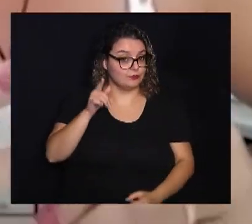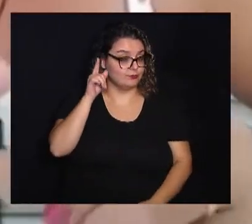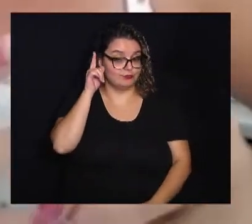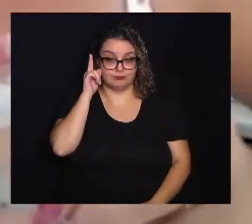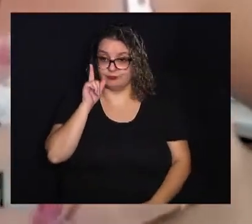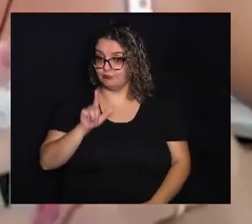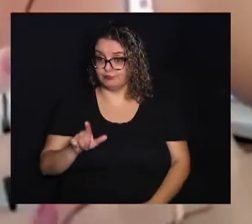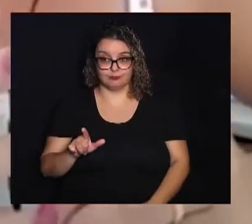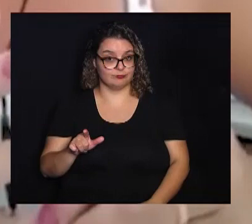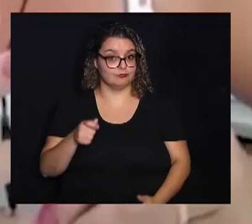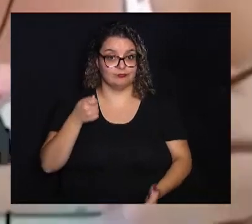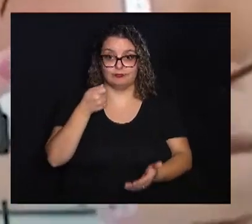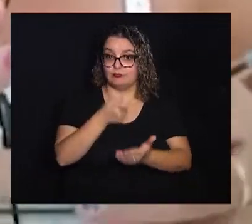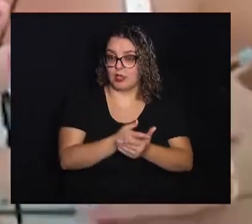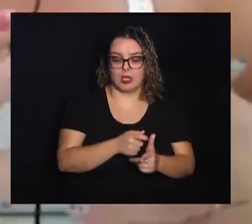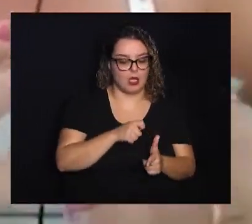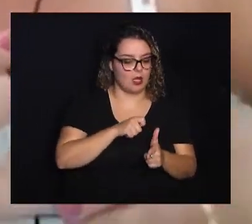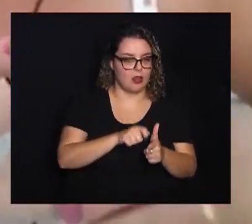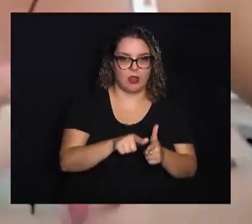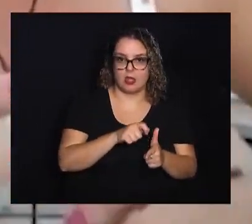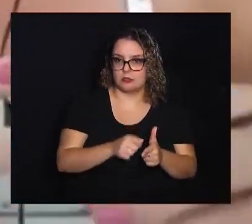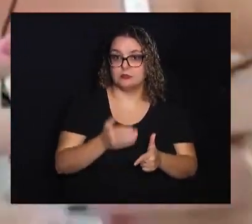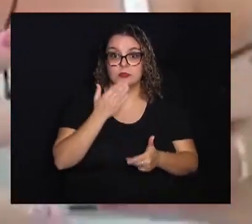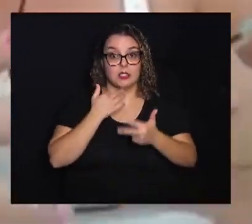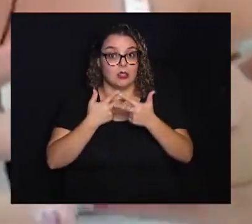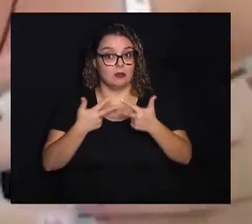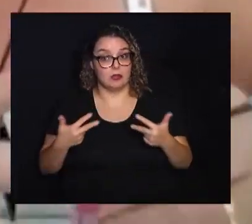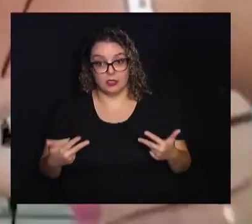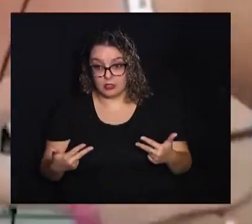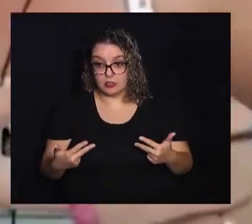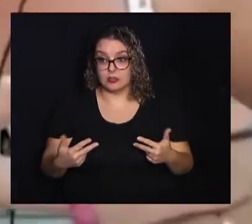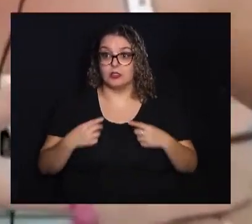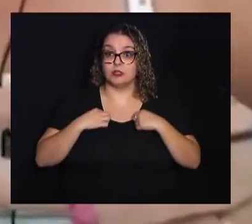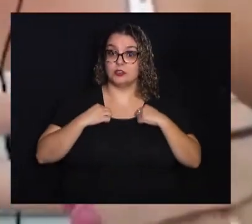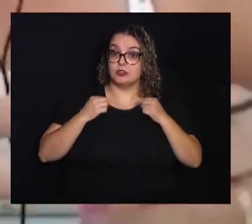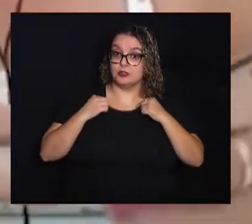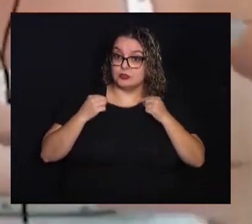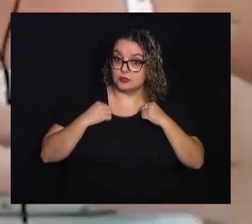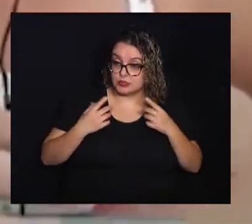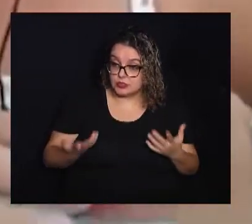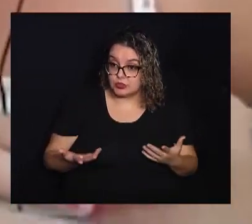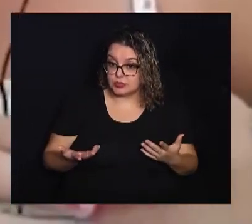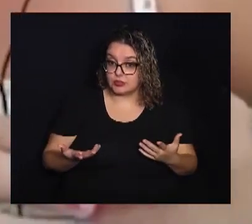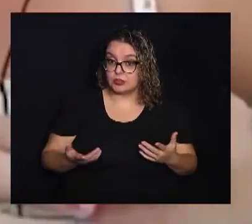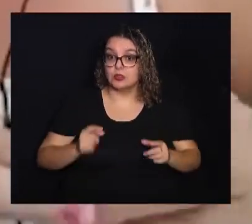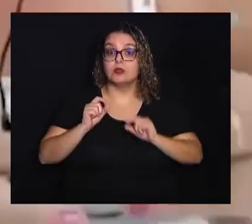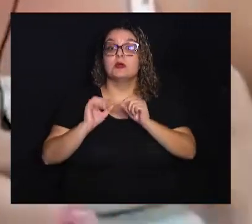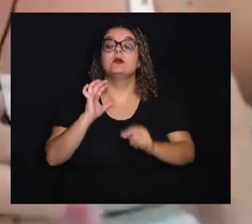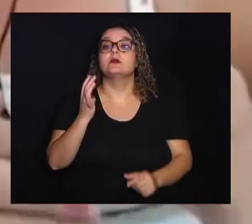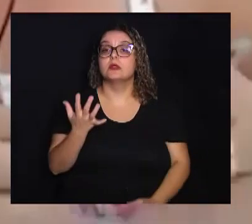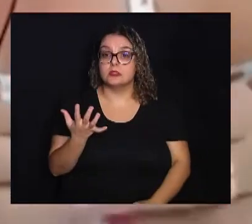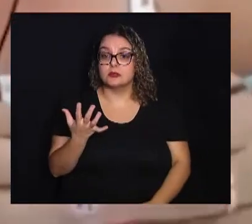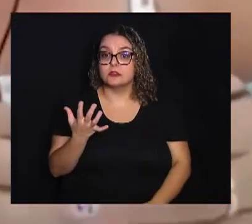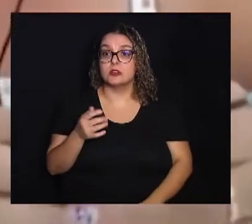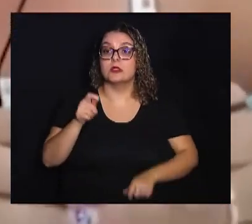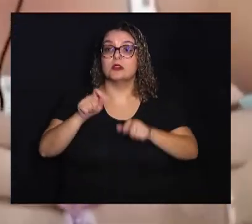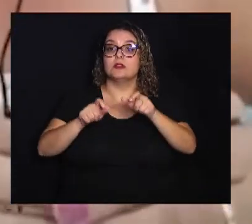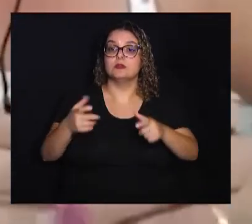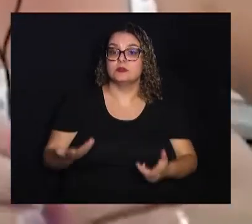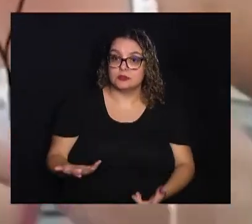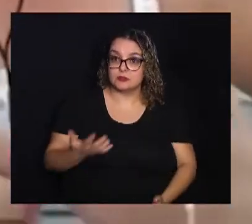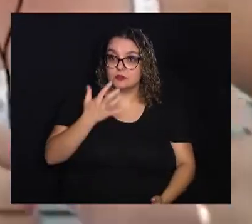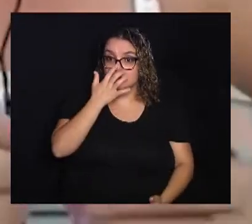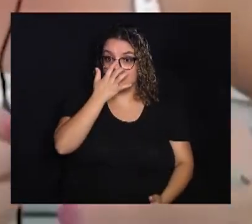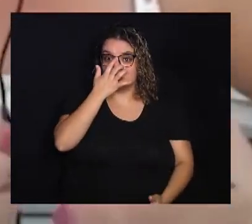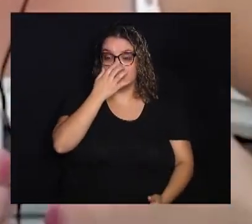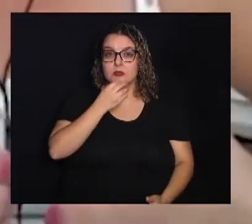consegue pagar aluguel, se alimentar, se vestir. Então, o que acontece? As pessoas acabam,